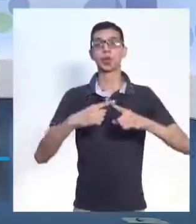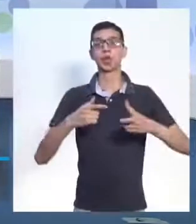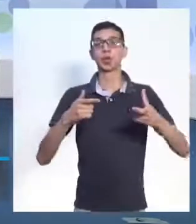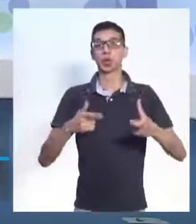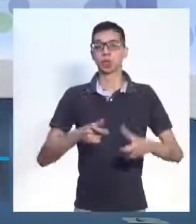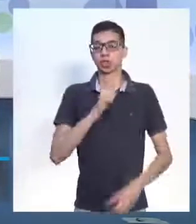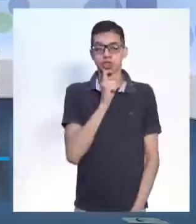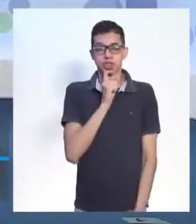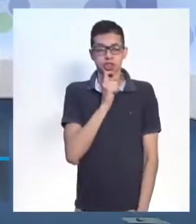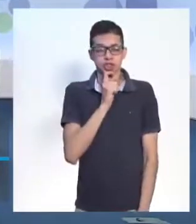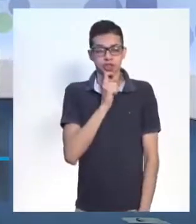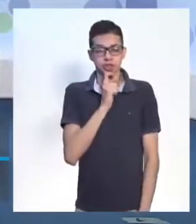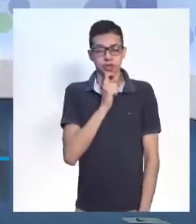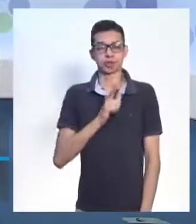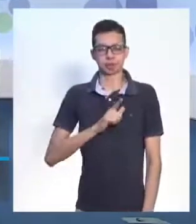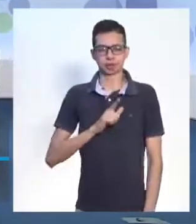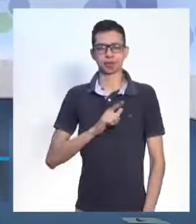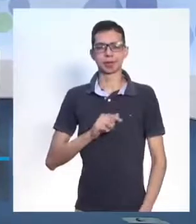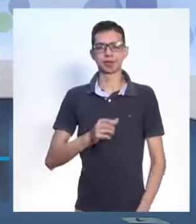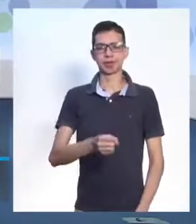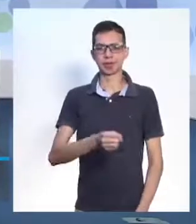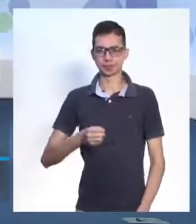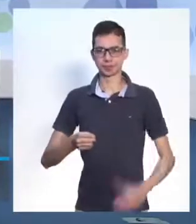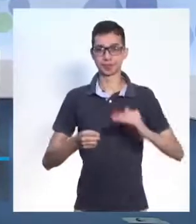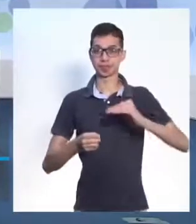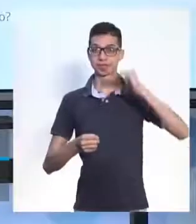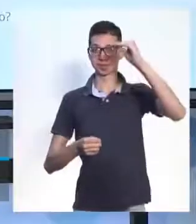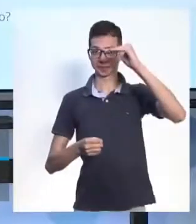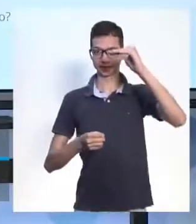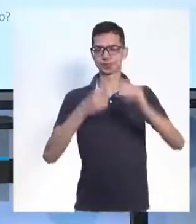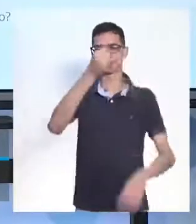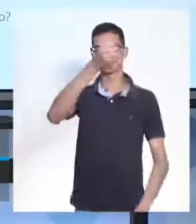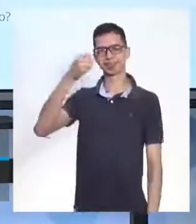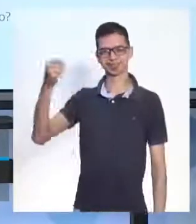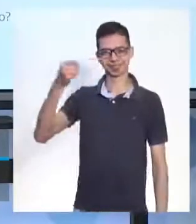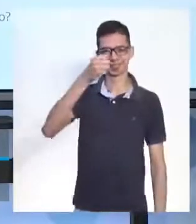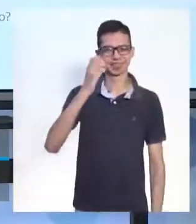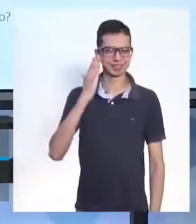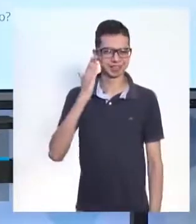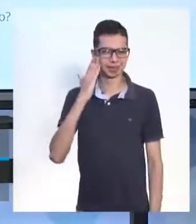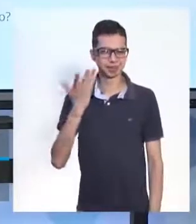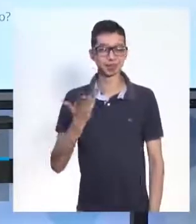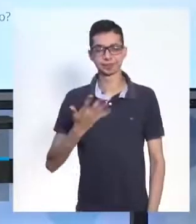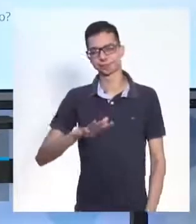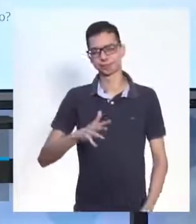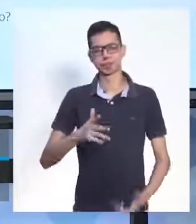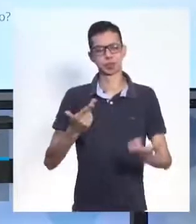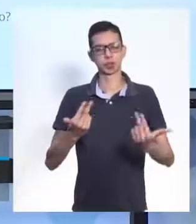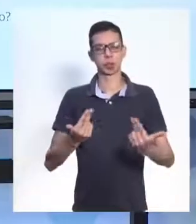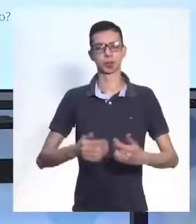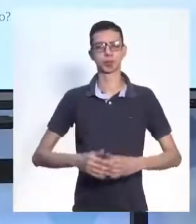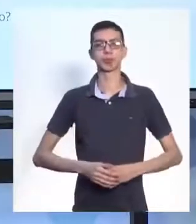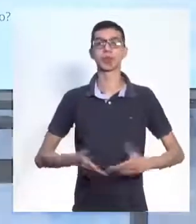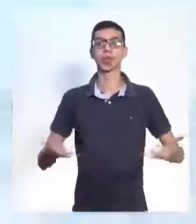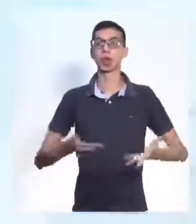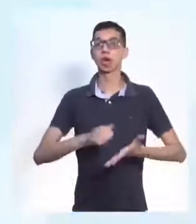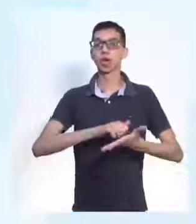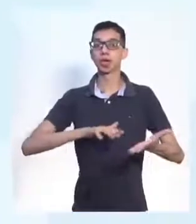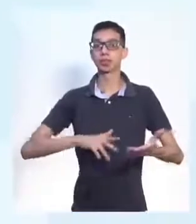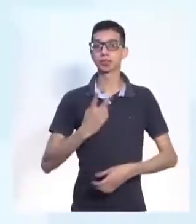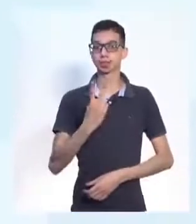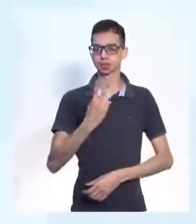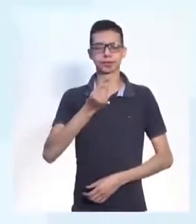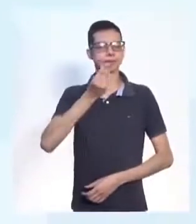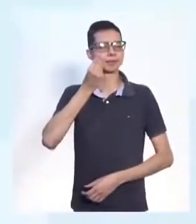ali dentro, ela é um pouco diferente nisso, né? Legal. Então, vou pedir para o diretor colocar aí a atividade 2. Então, vamos tentar elaborar